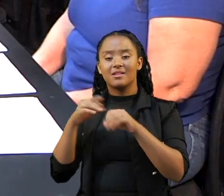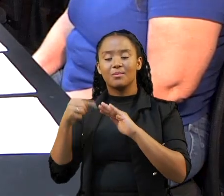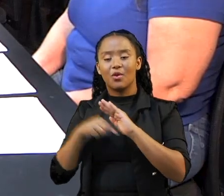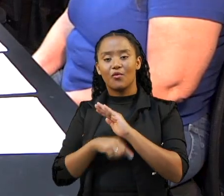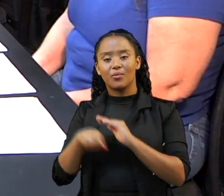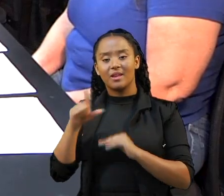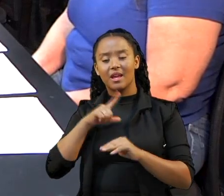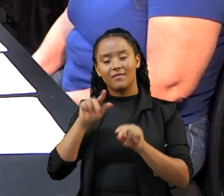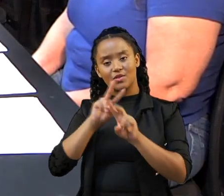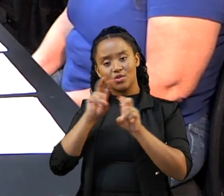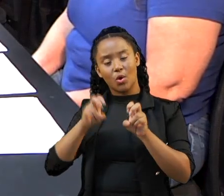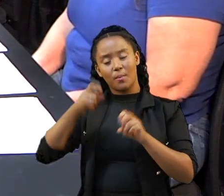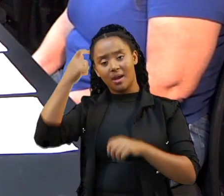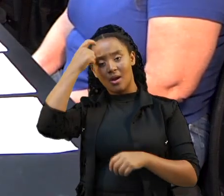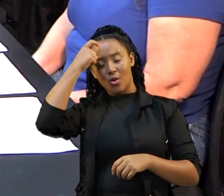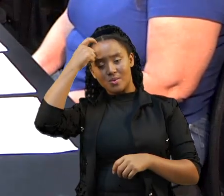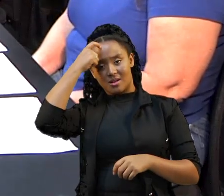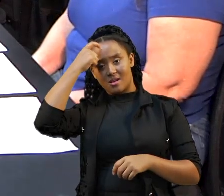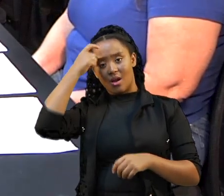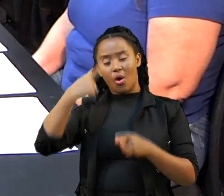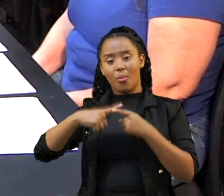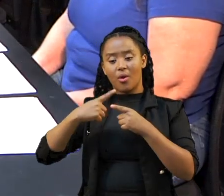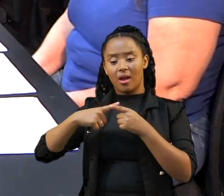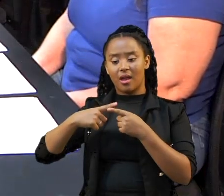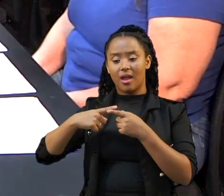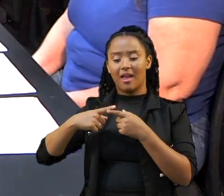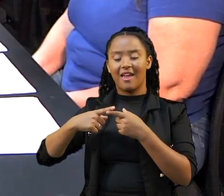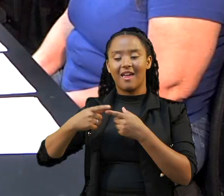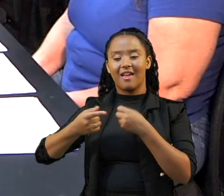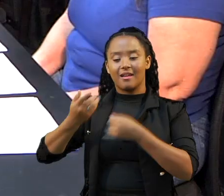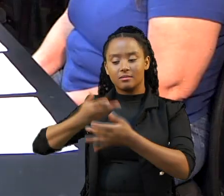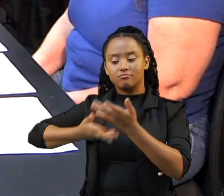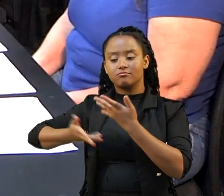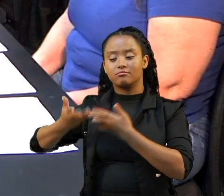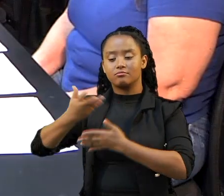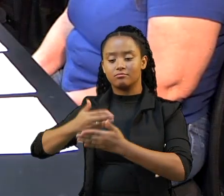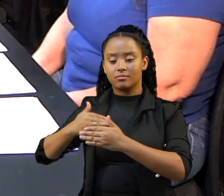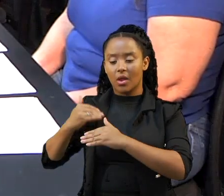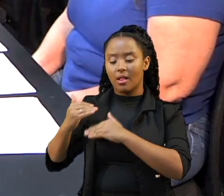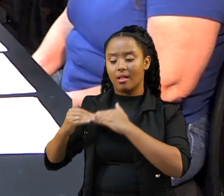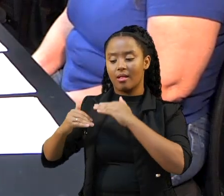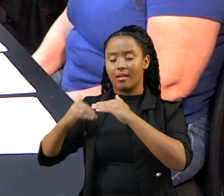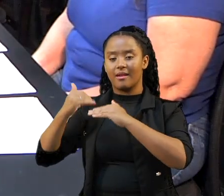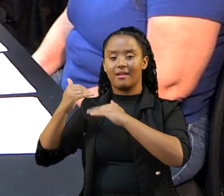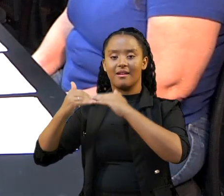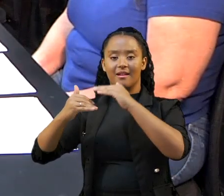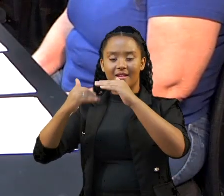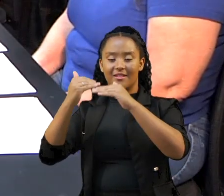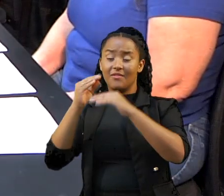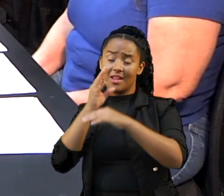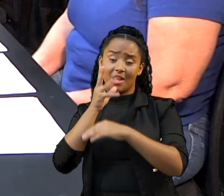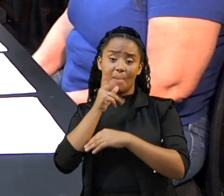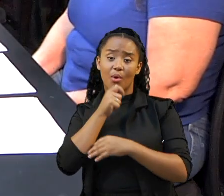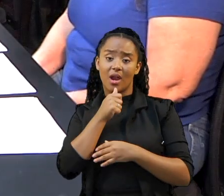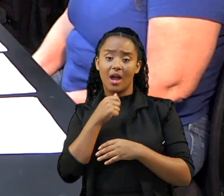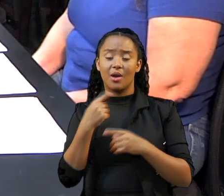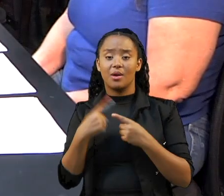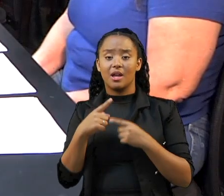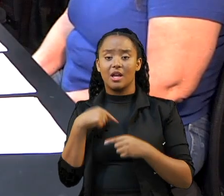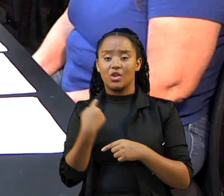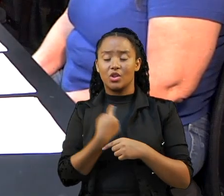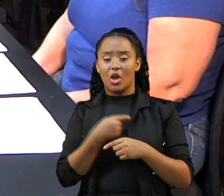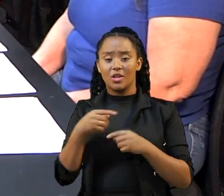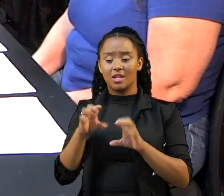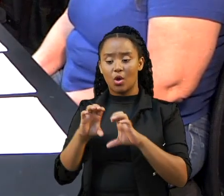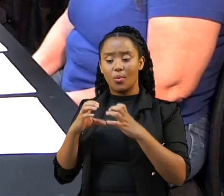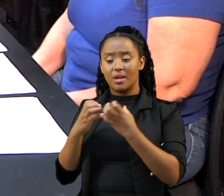e de educação, sabe? Porque é um trabalho que a gente vai levar por um bom tempo para a gente que é indígena, que a gente é de comunidade. A gente